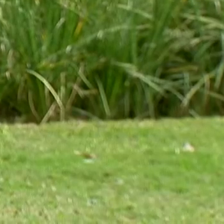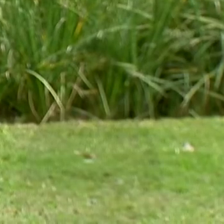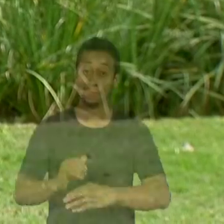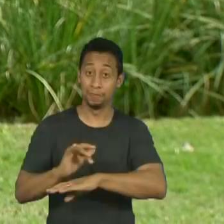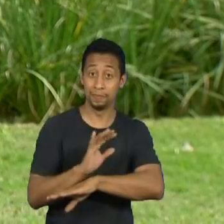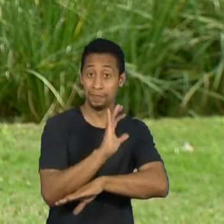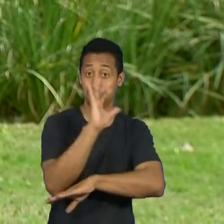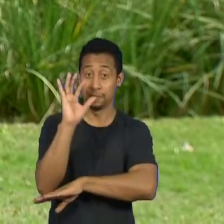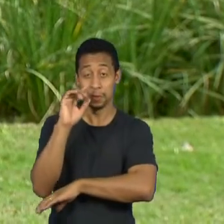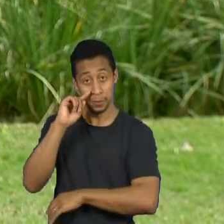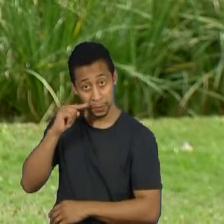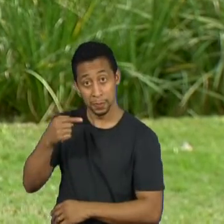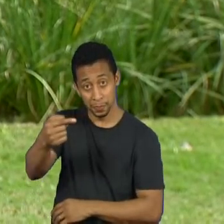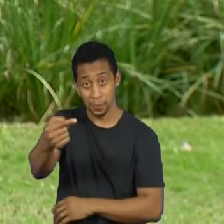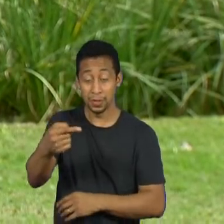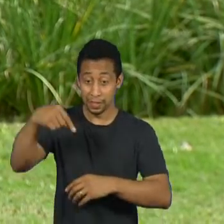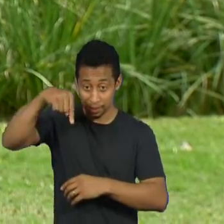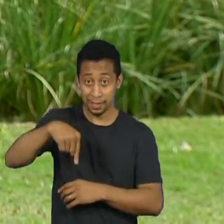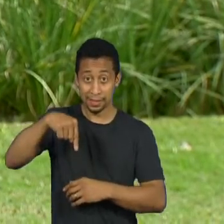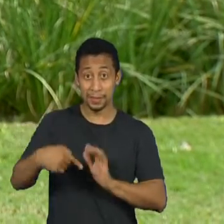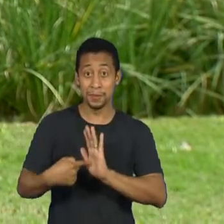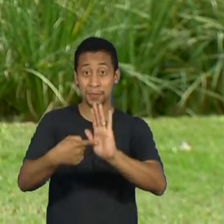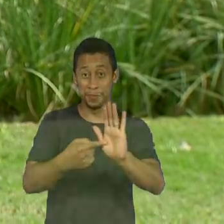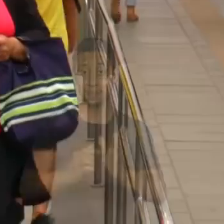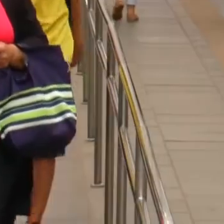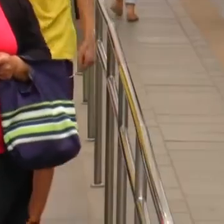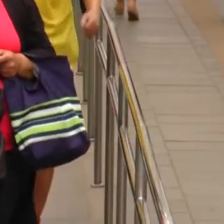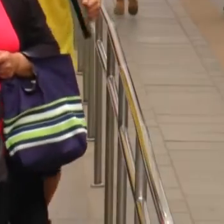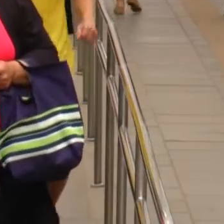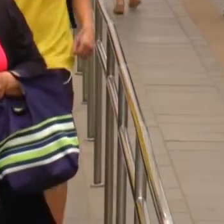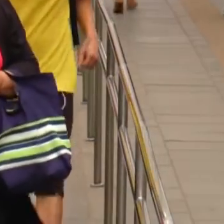E veja a seguir, aqui no Repórter Eco.